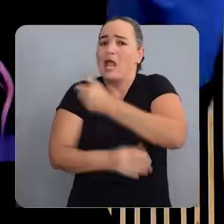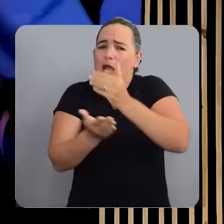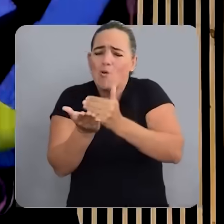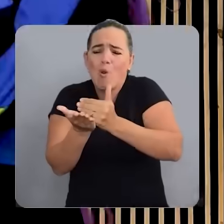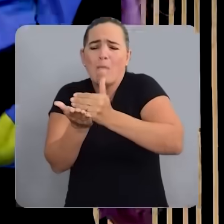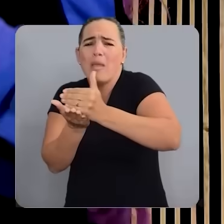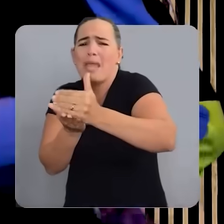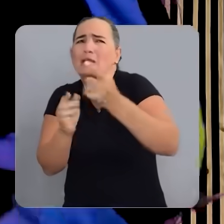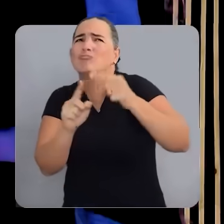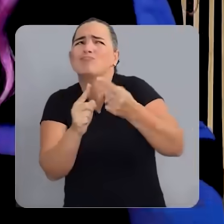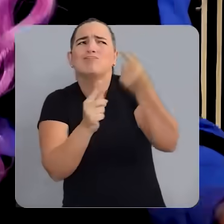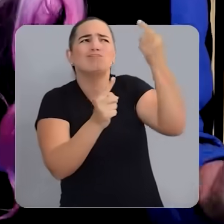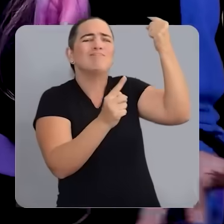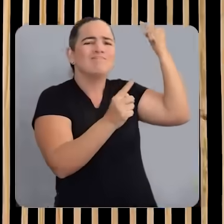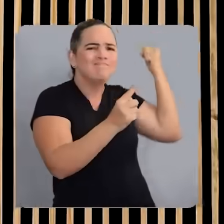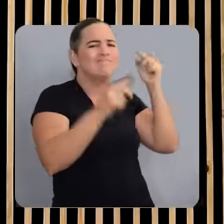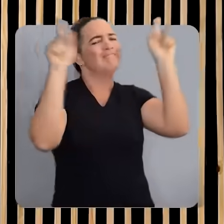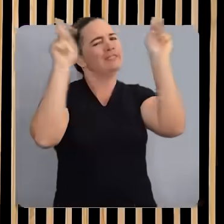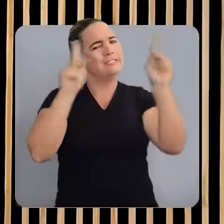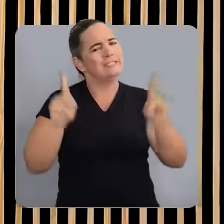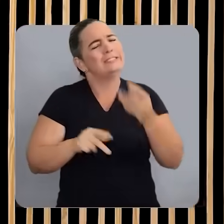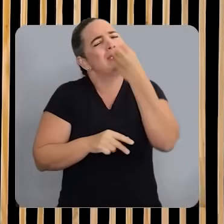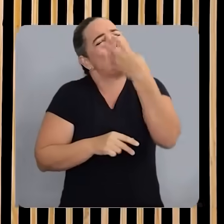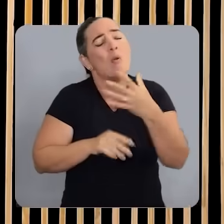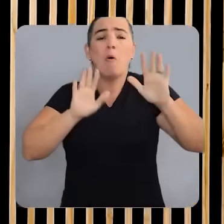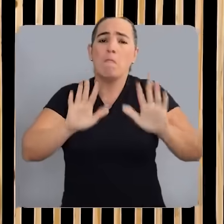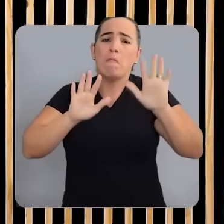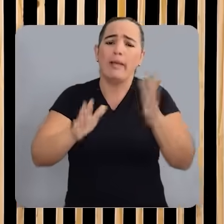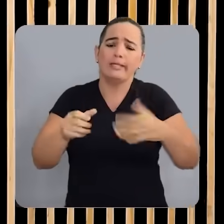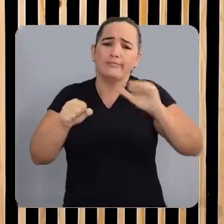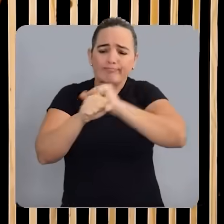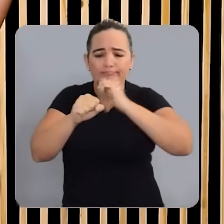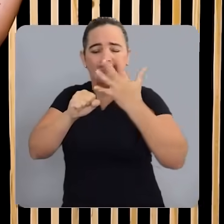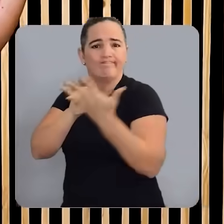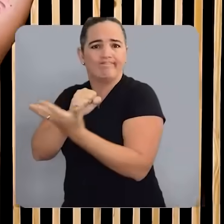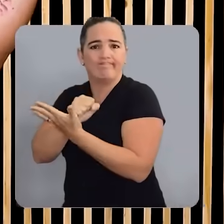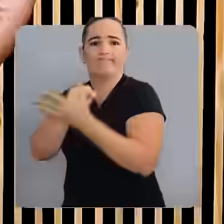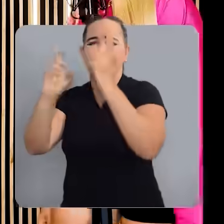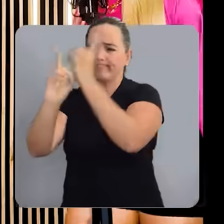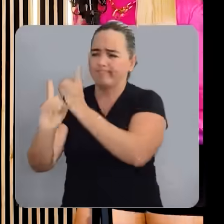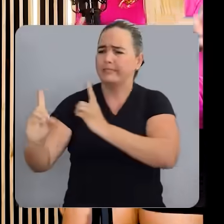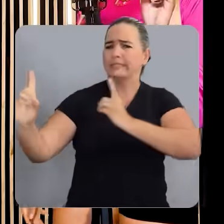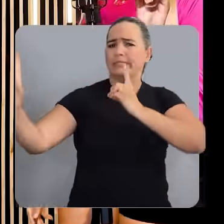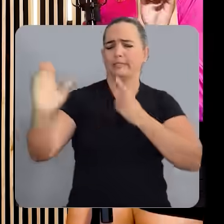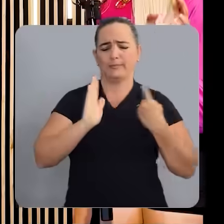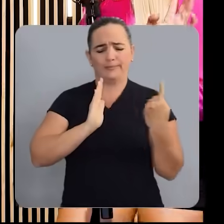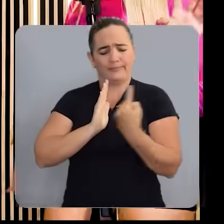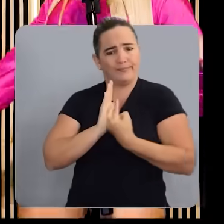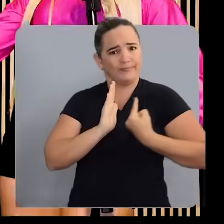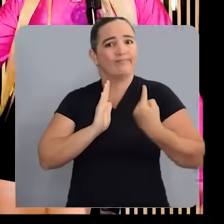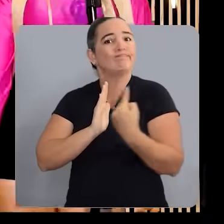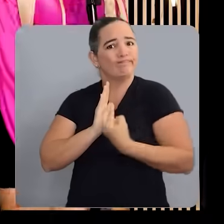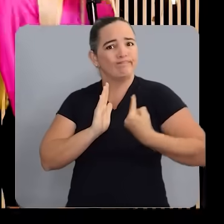Lá no começo era flores, aí veio a Covid e a gente se isolou. A gente